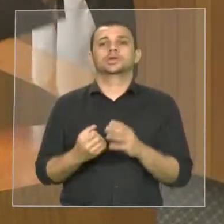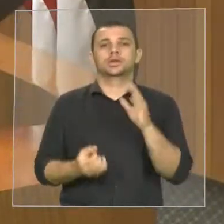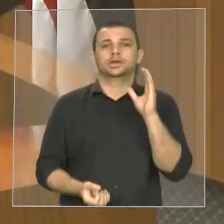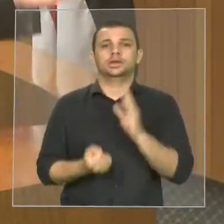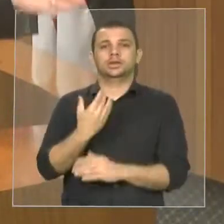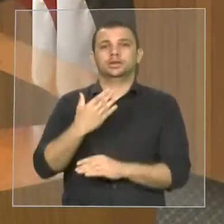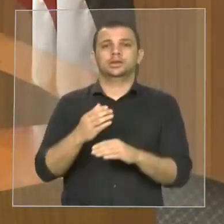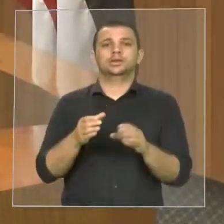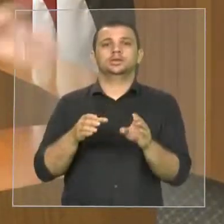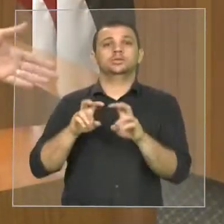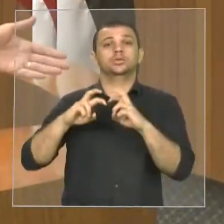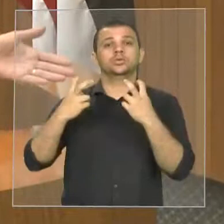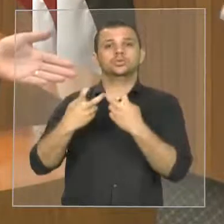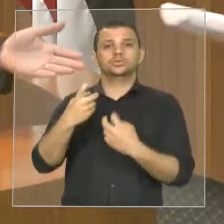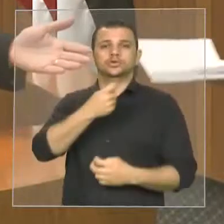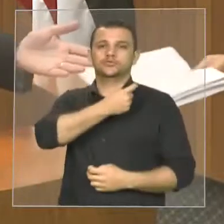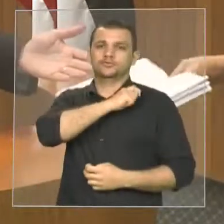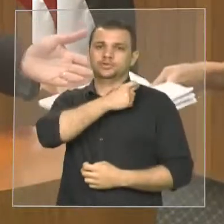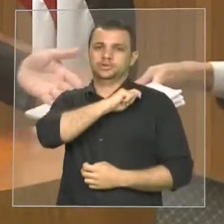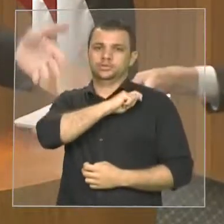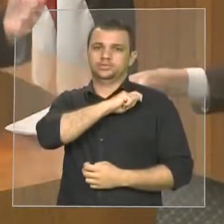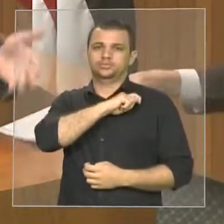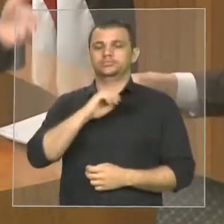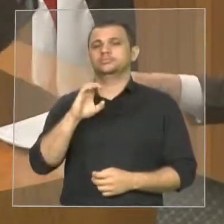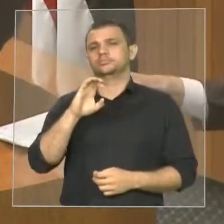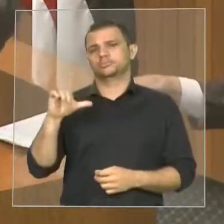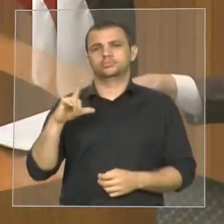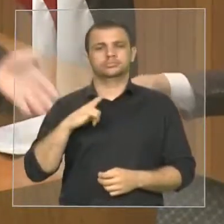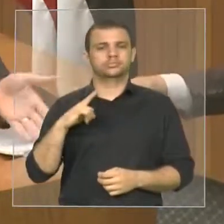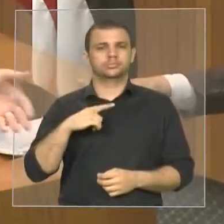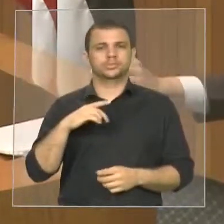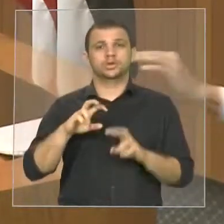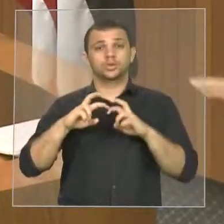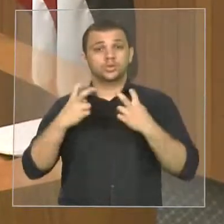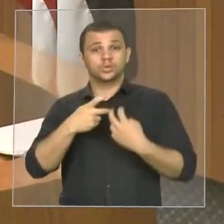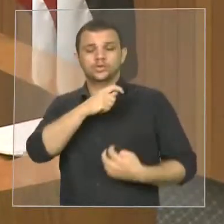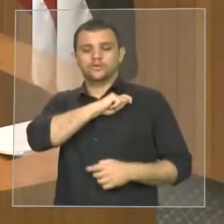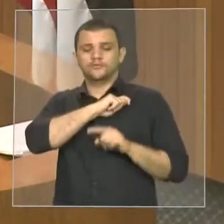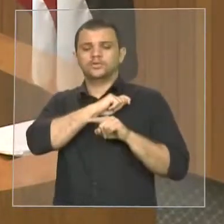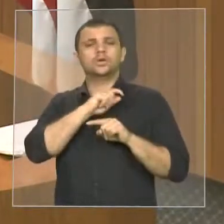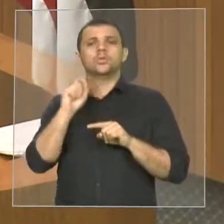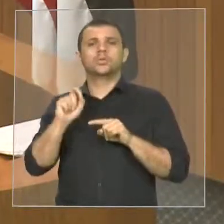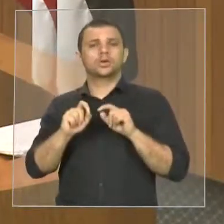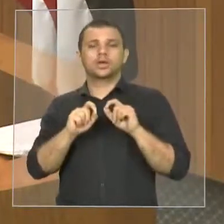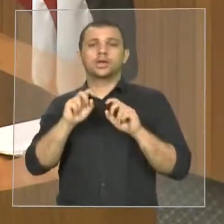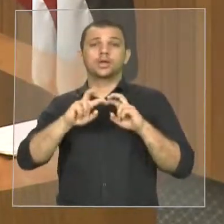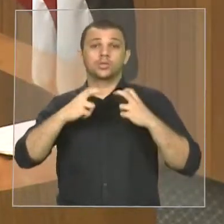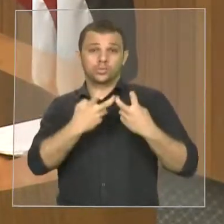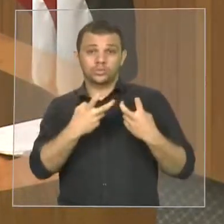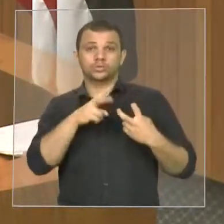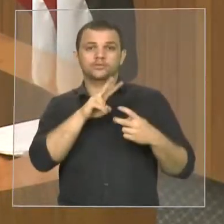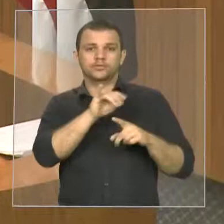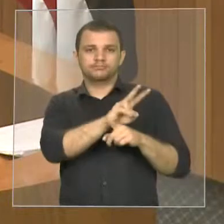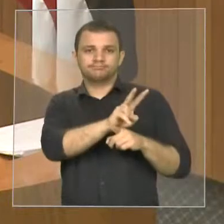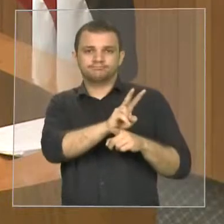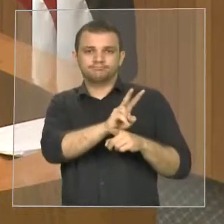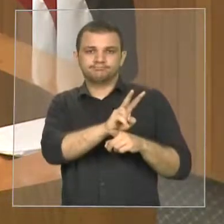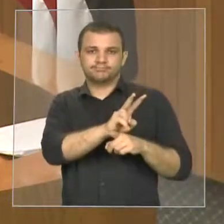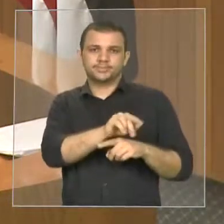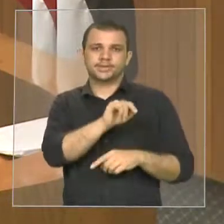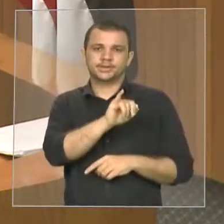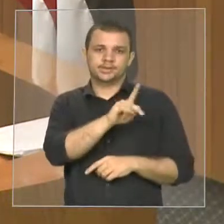Ora, o Conselho Fiscal é muito claro, deputado Max Barros, é o Conselho que vai fiscalizar os atos do Instituto de Previdência. Mas me